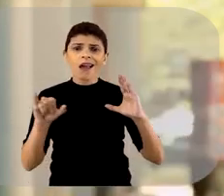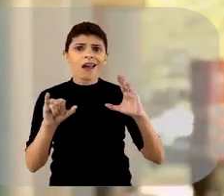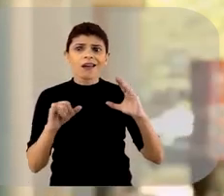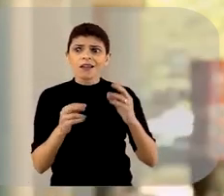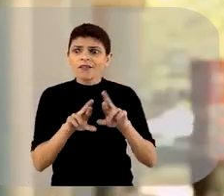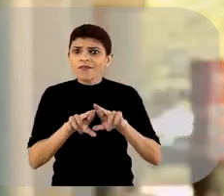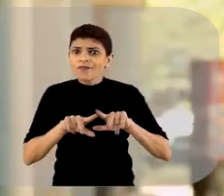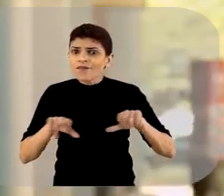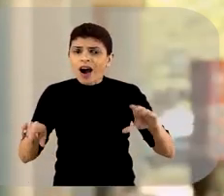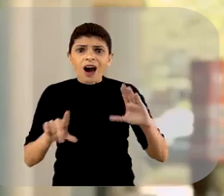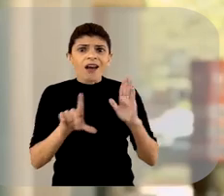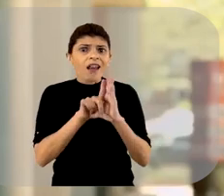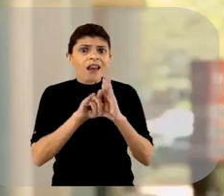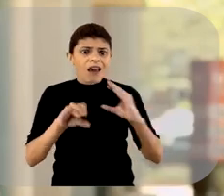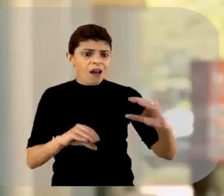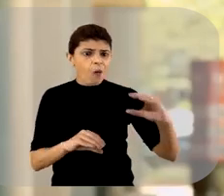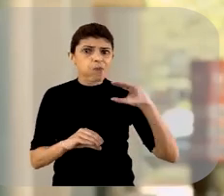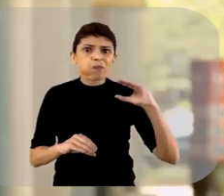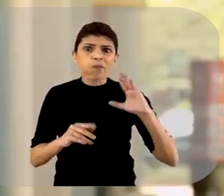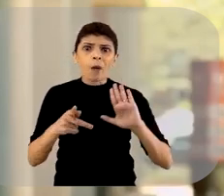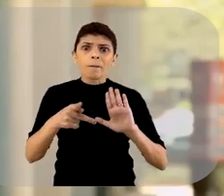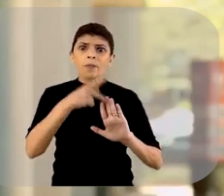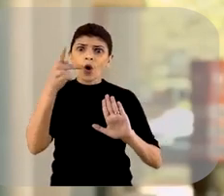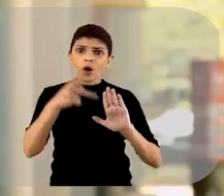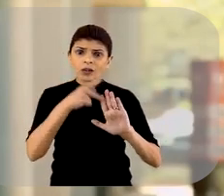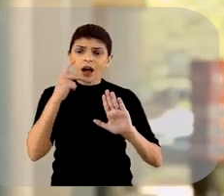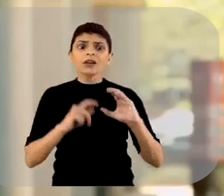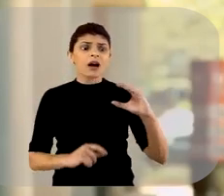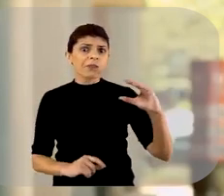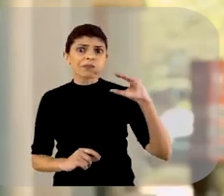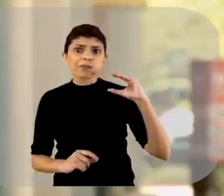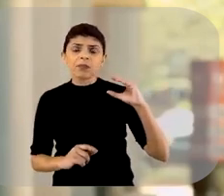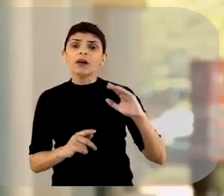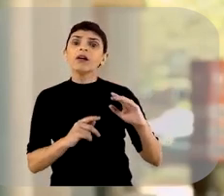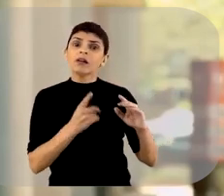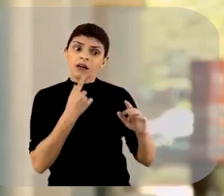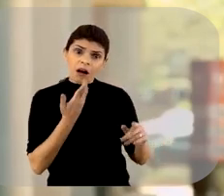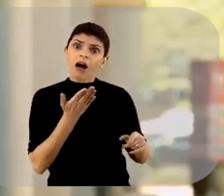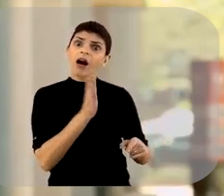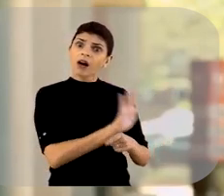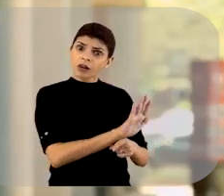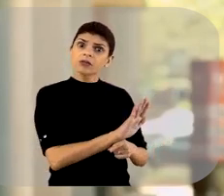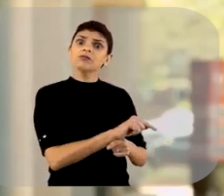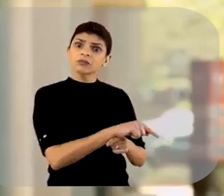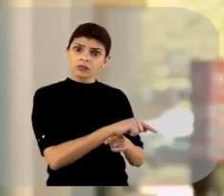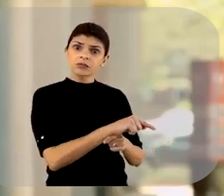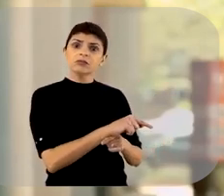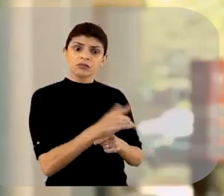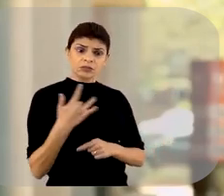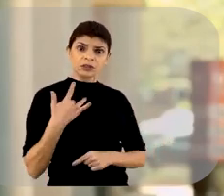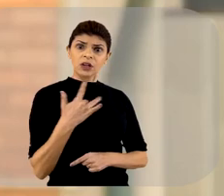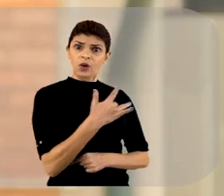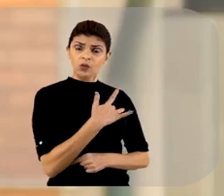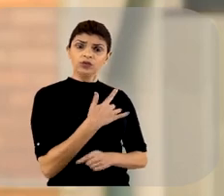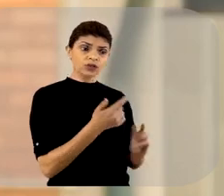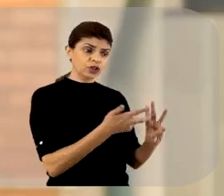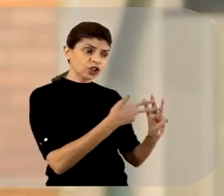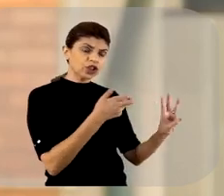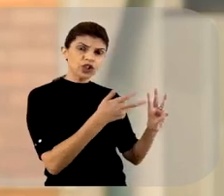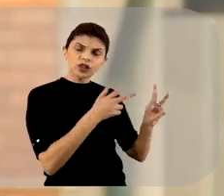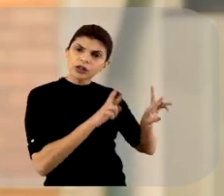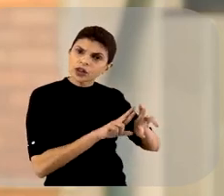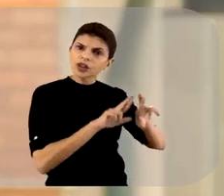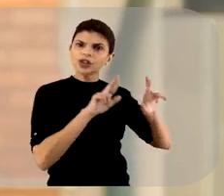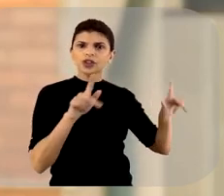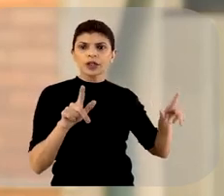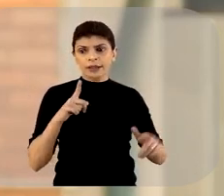até portarias, que, no meu ponto de vista, garantiriam tranquilamente uma gestão diferenciada para a saúde indígena, né? Se você